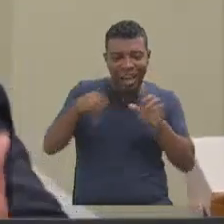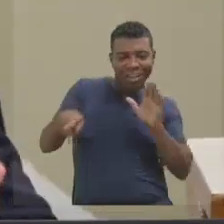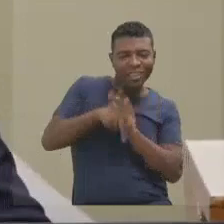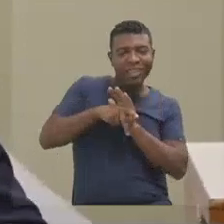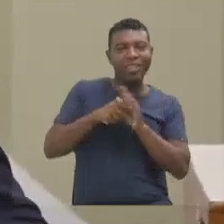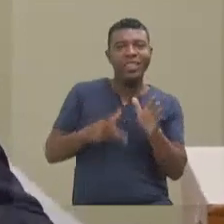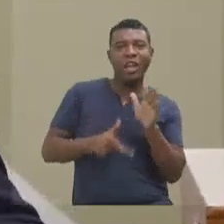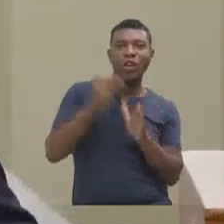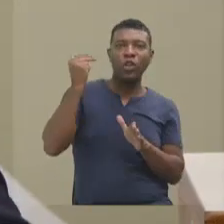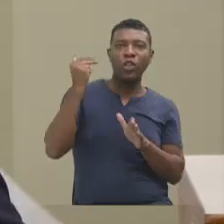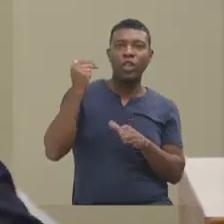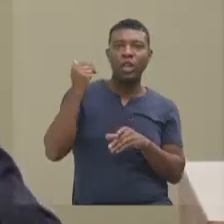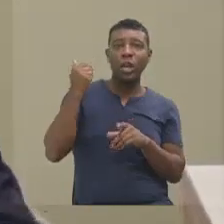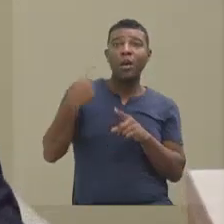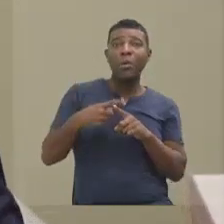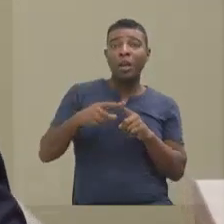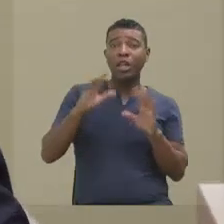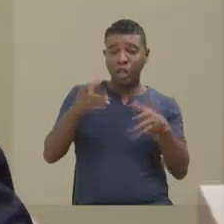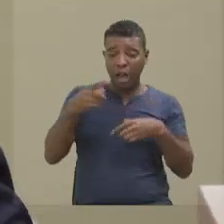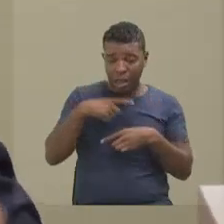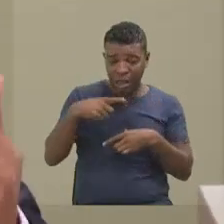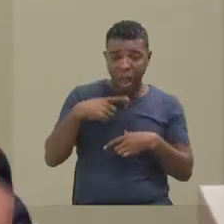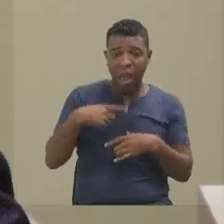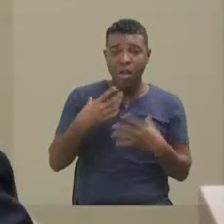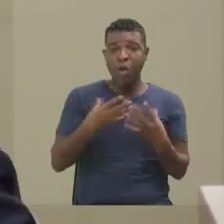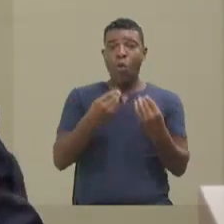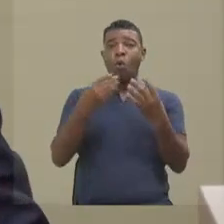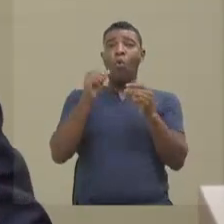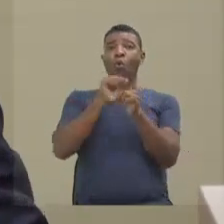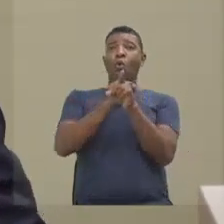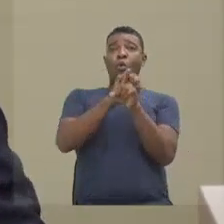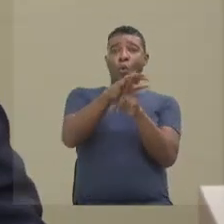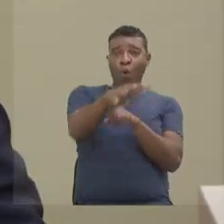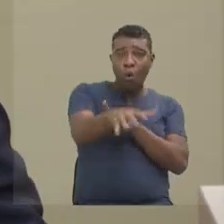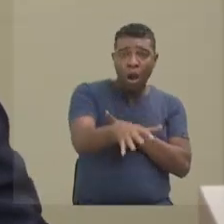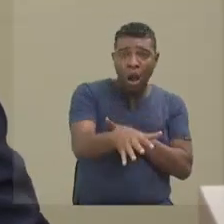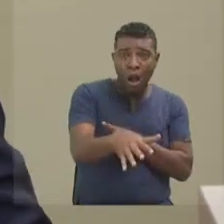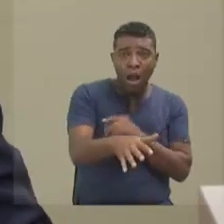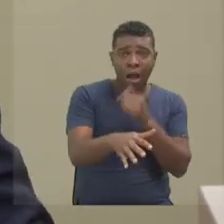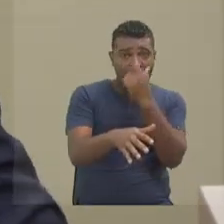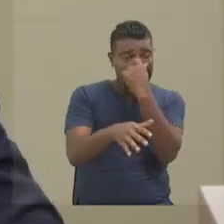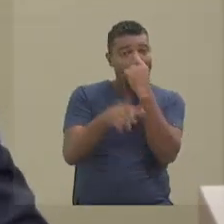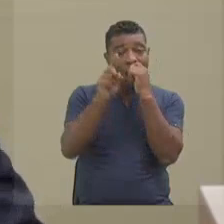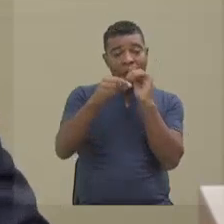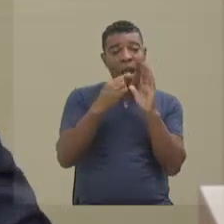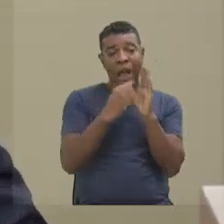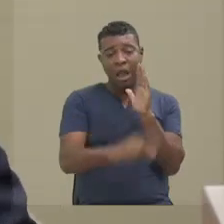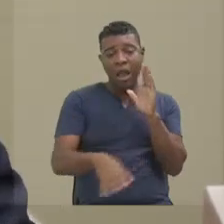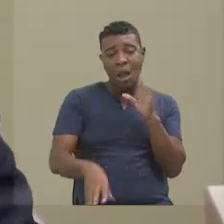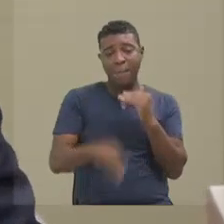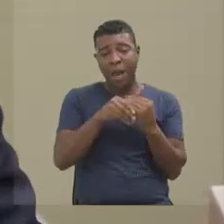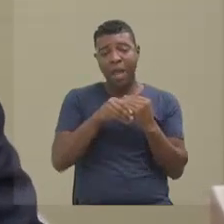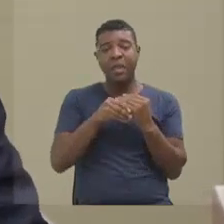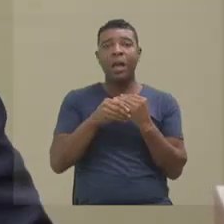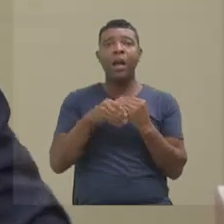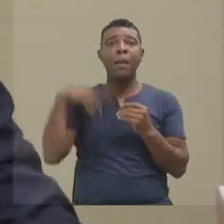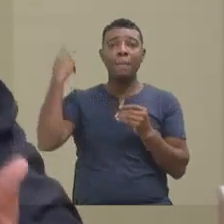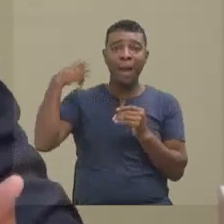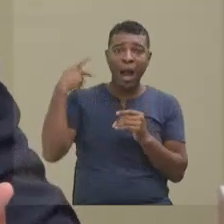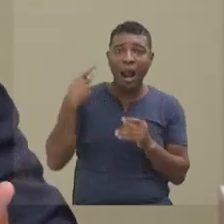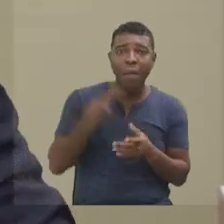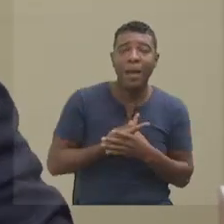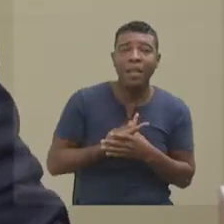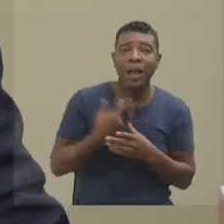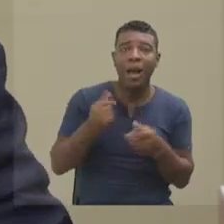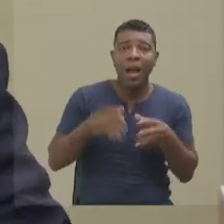tem um volume cirúrgico já excessivo a gente poder ampliar através de emendas parlamentares através do Estado a gente